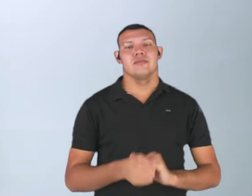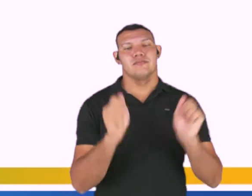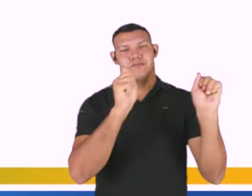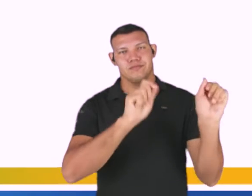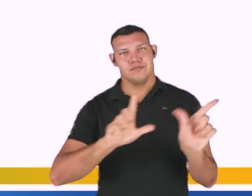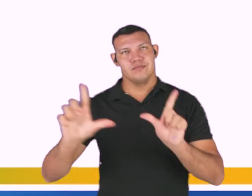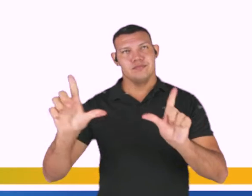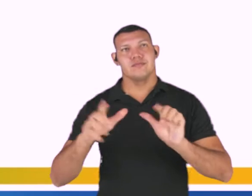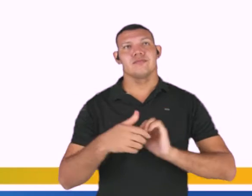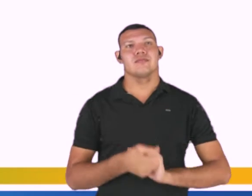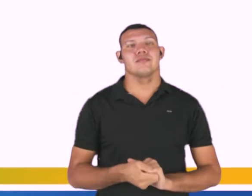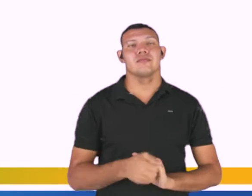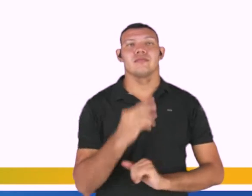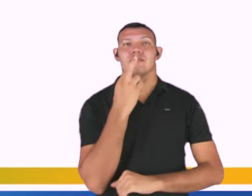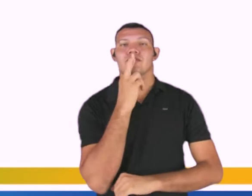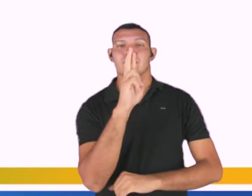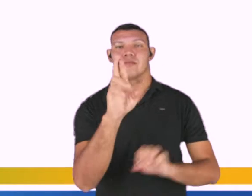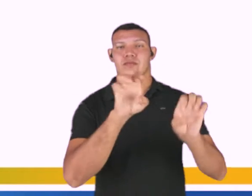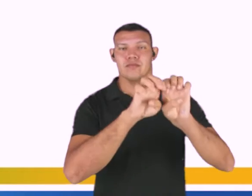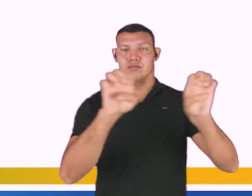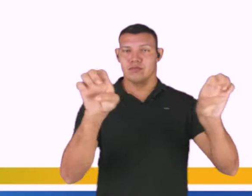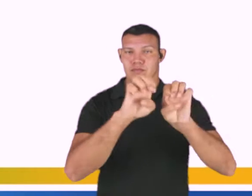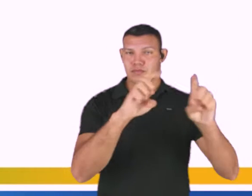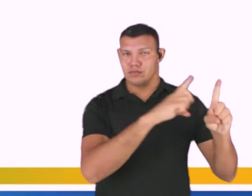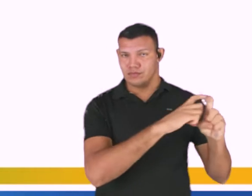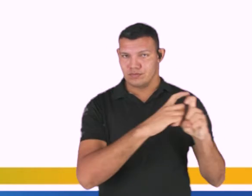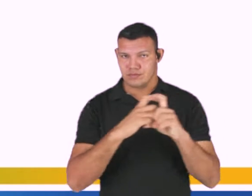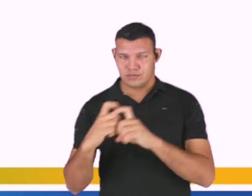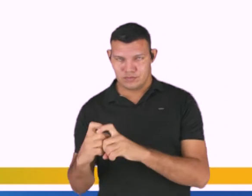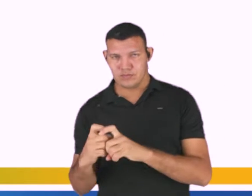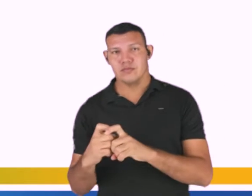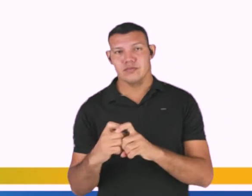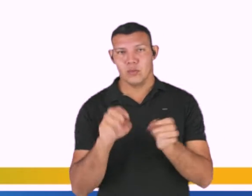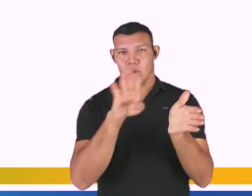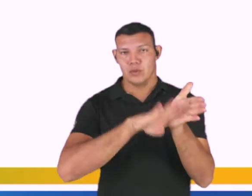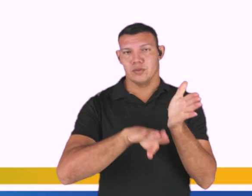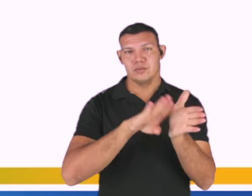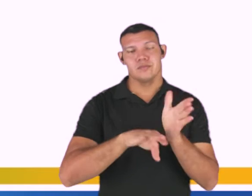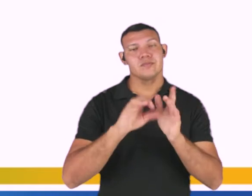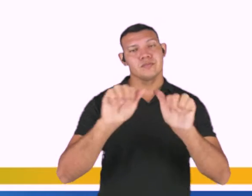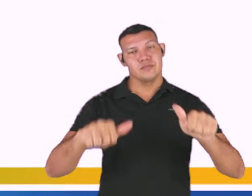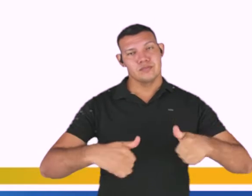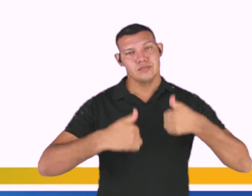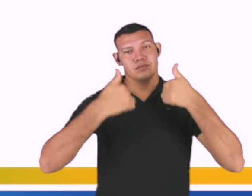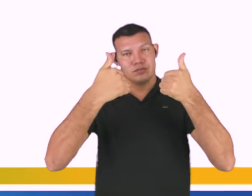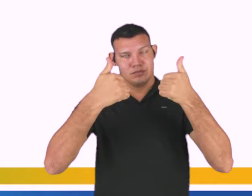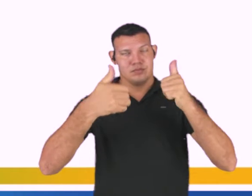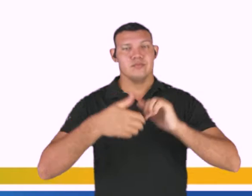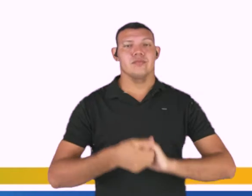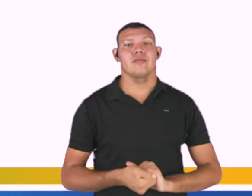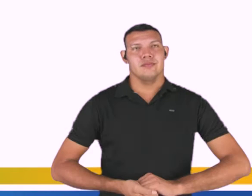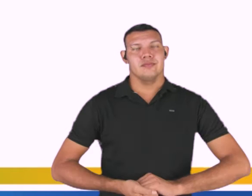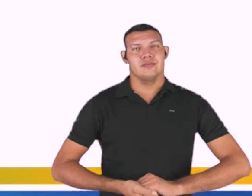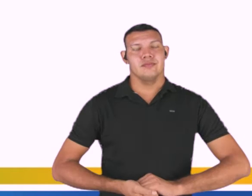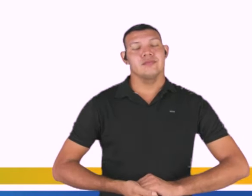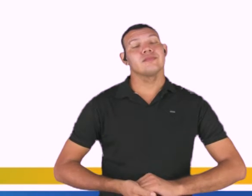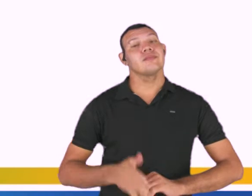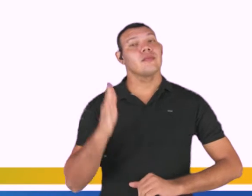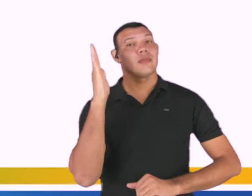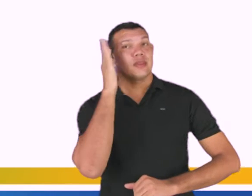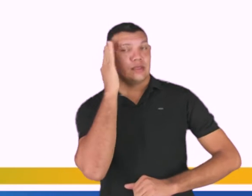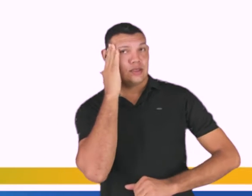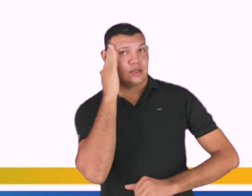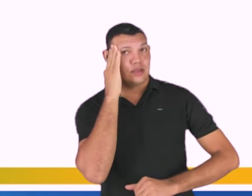material. Resolução de equações polinomiais por decomposição em fatores do primeiro grau. Sabemos